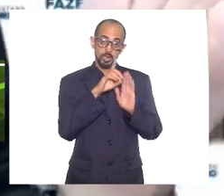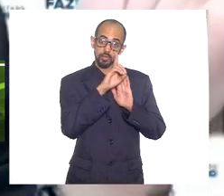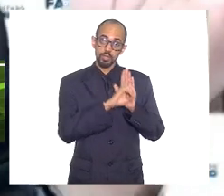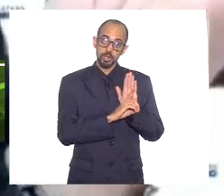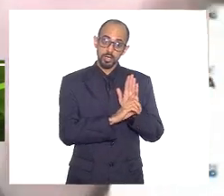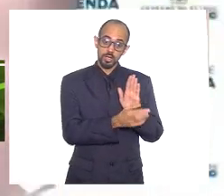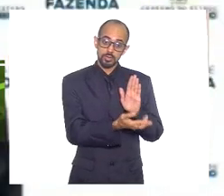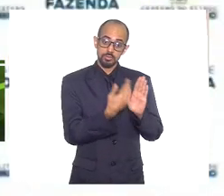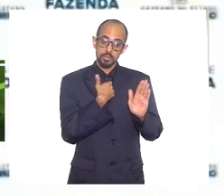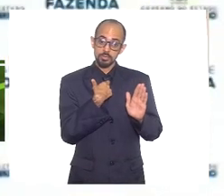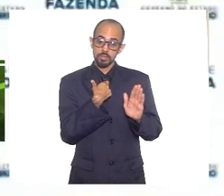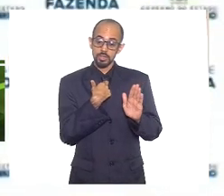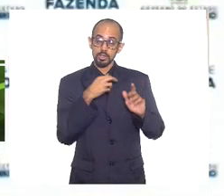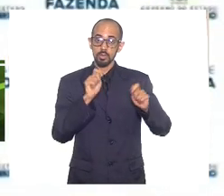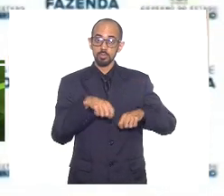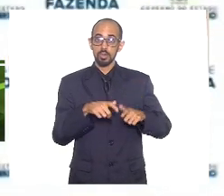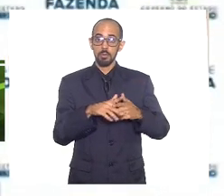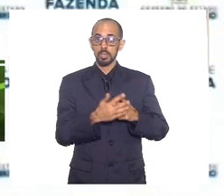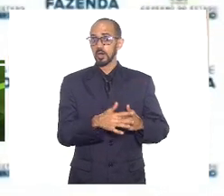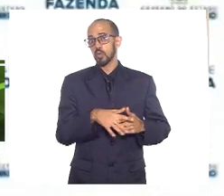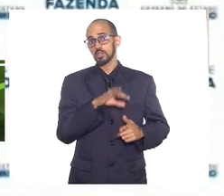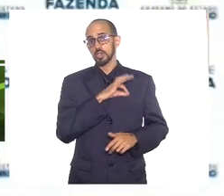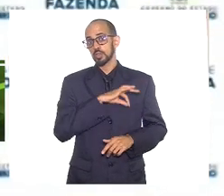anos. Entretanto,